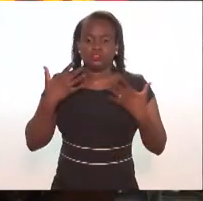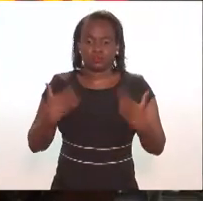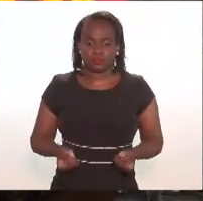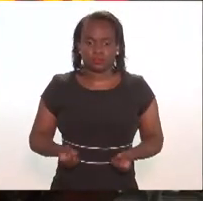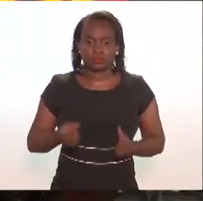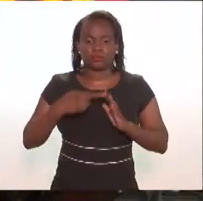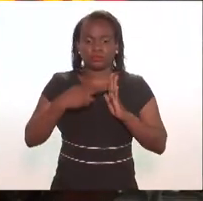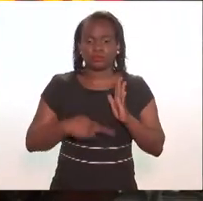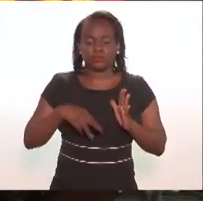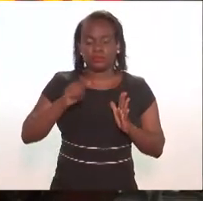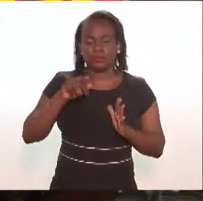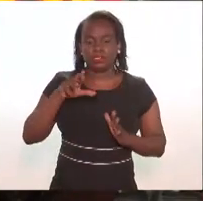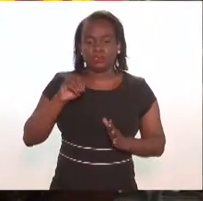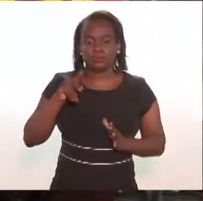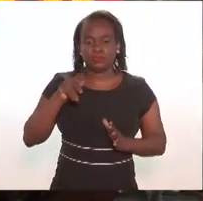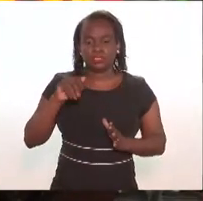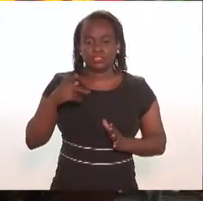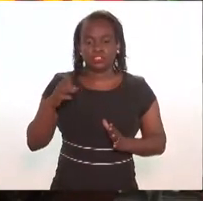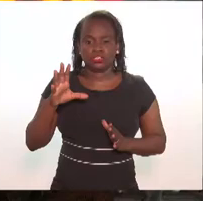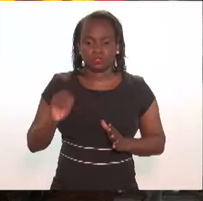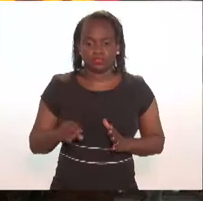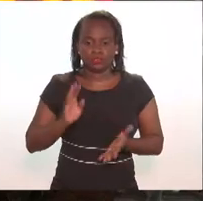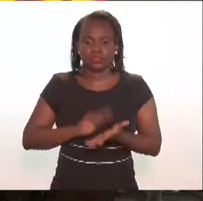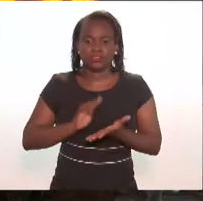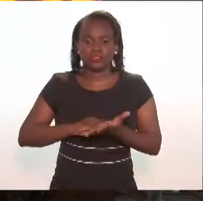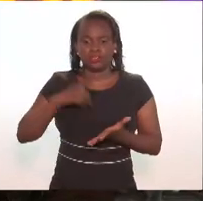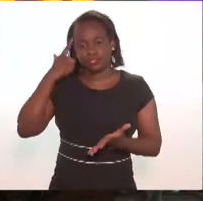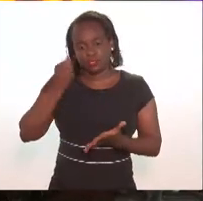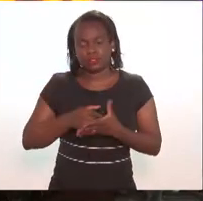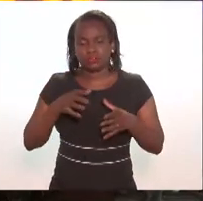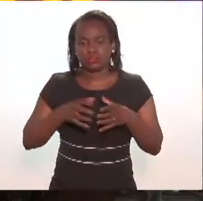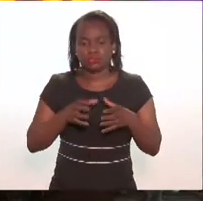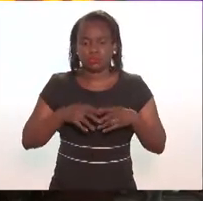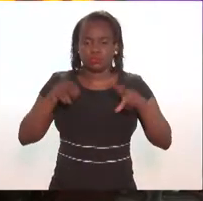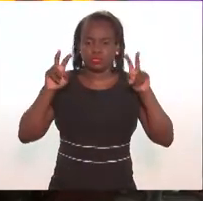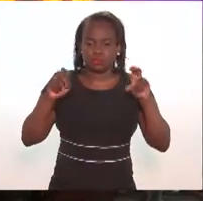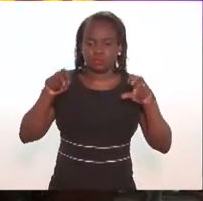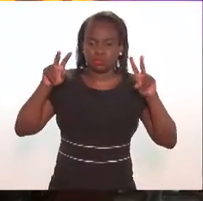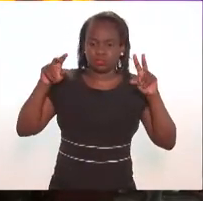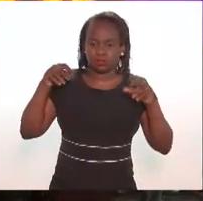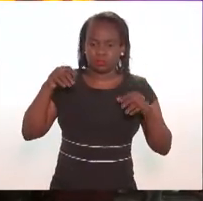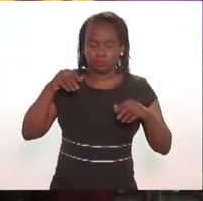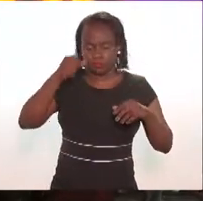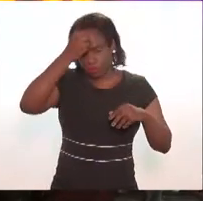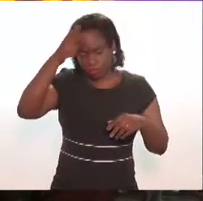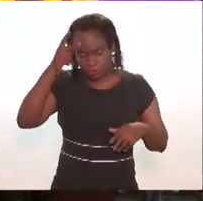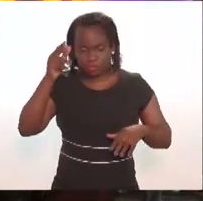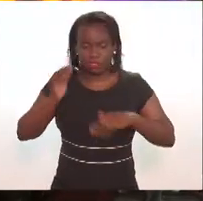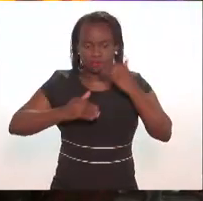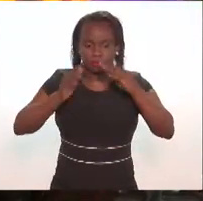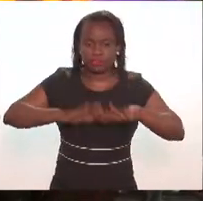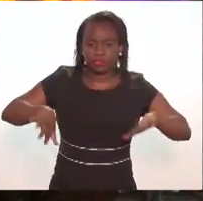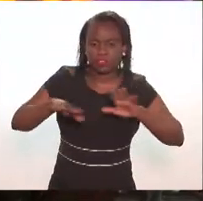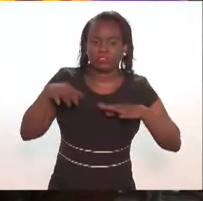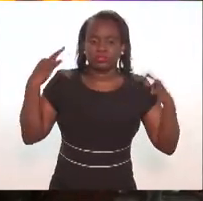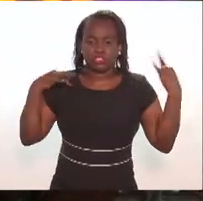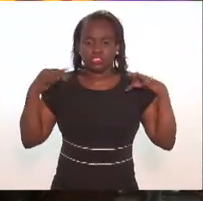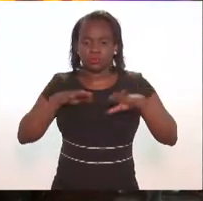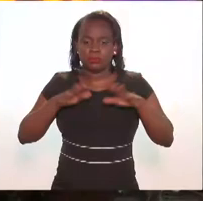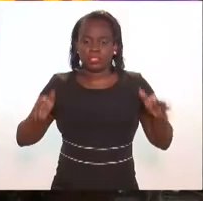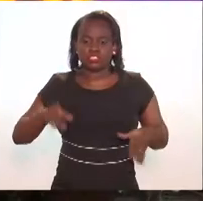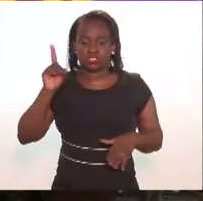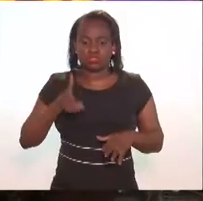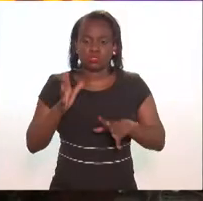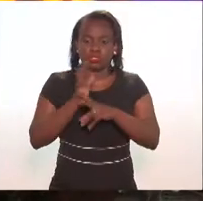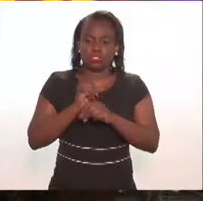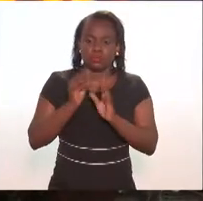favorável. Relator, deputado Márcio Pacheco. Pendendo de pareceres das comissões de Assuntos Municipais, Desenvolvimento Regional, de Turismo, Mesa Diretora, Orçamento,